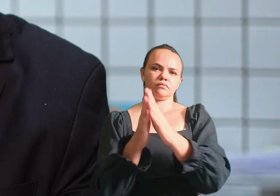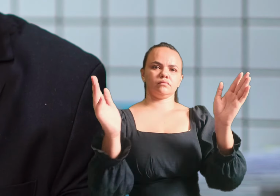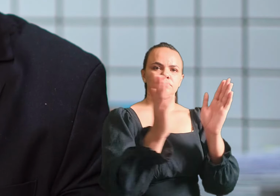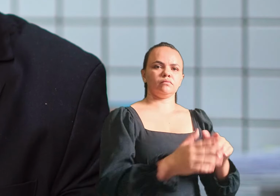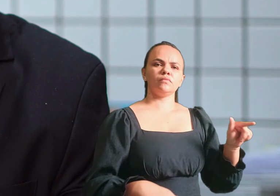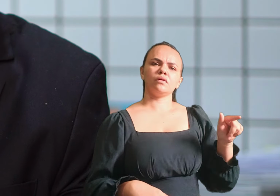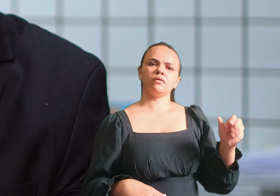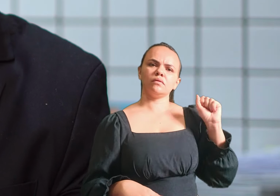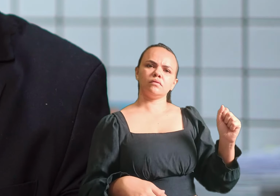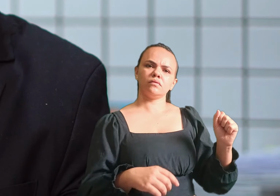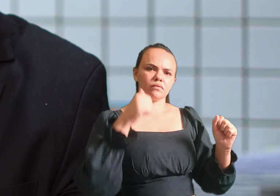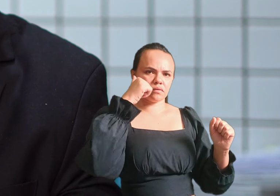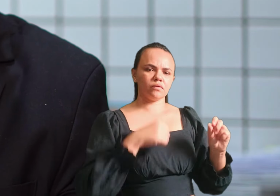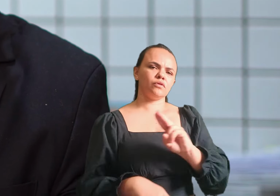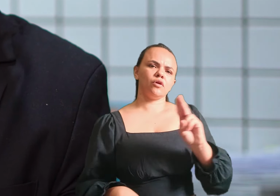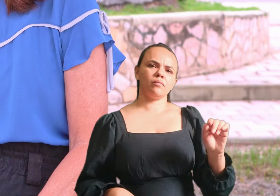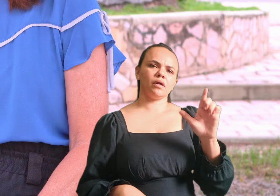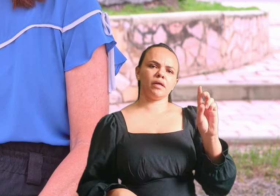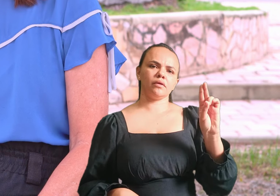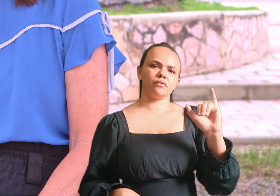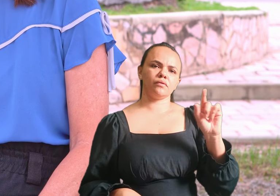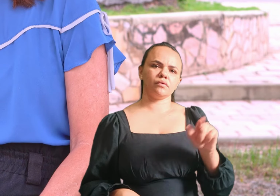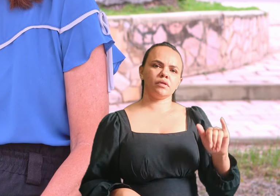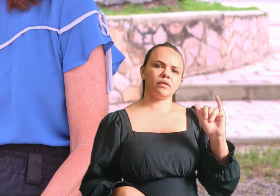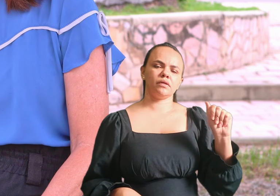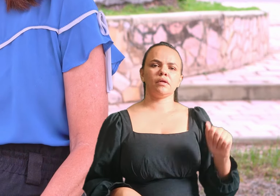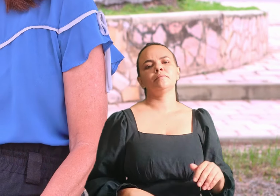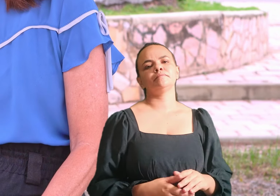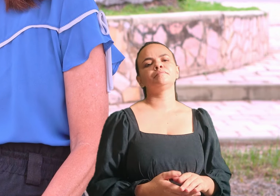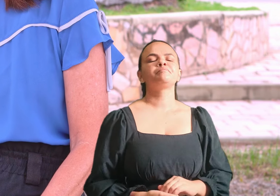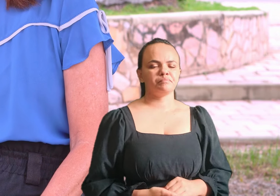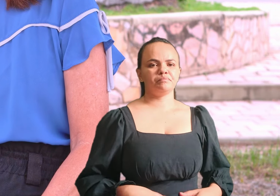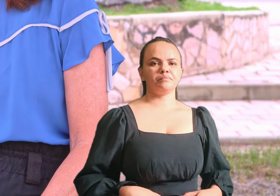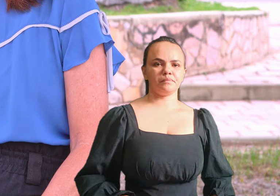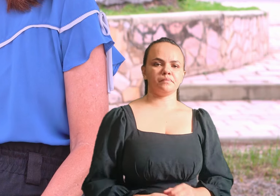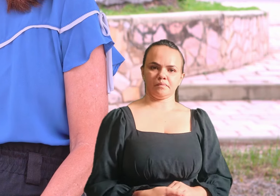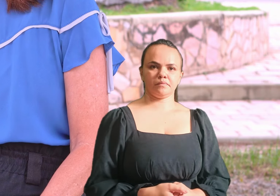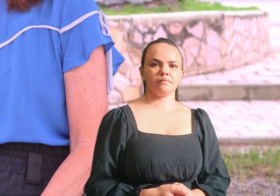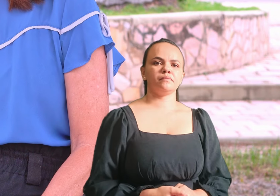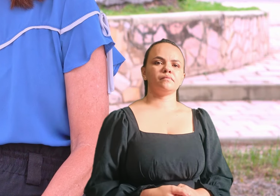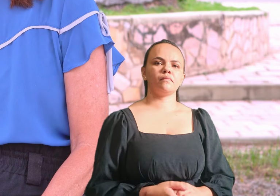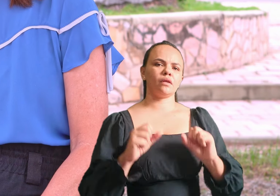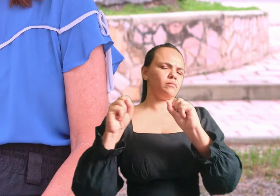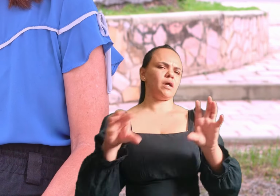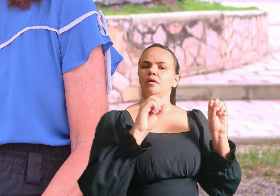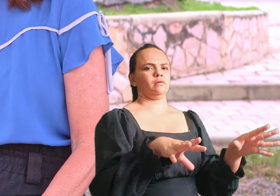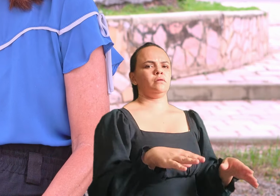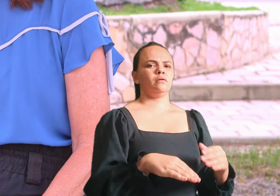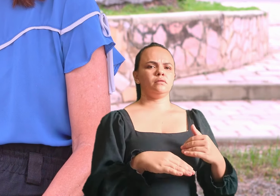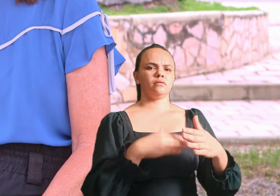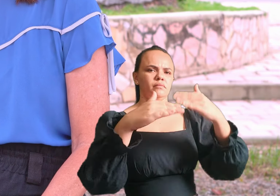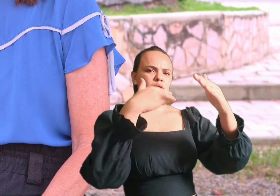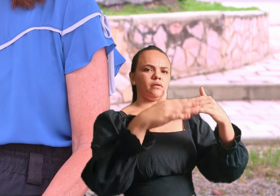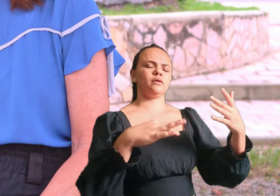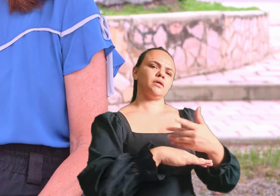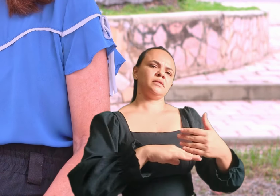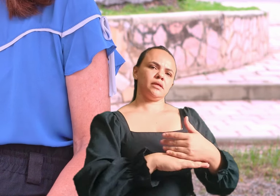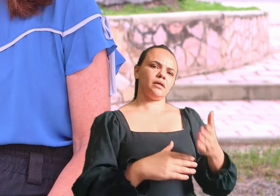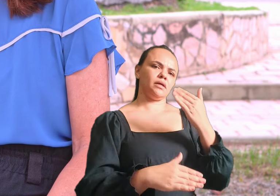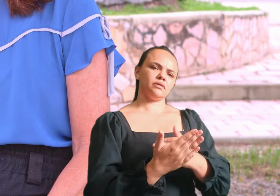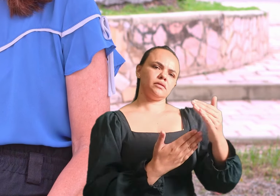Luzia Dona Luzia Pascoal mais adiante né cidade começou a prosperar um pouco e